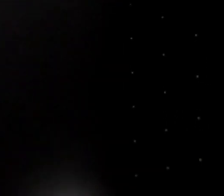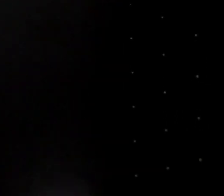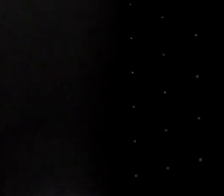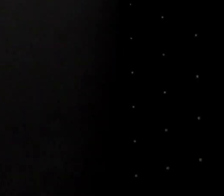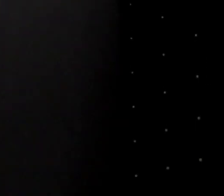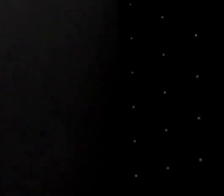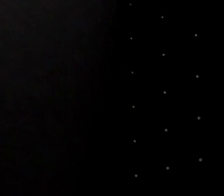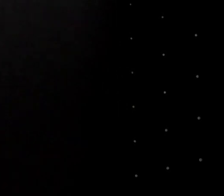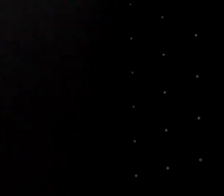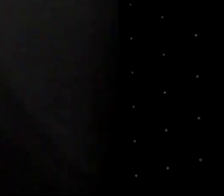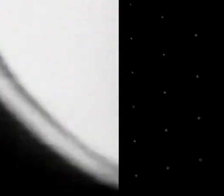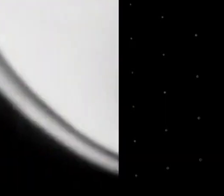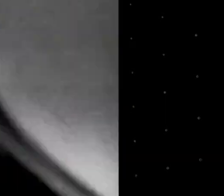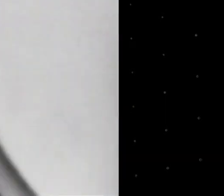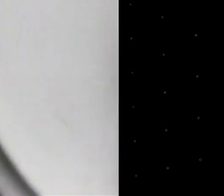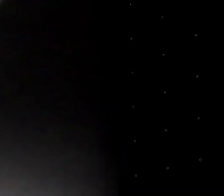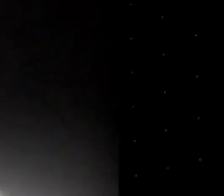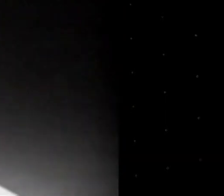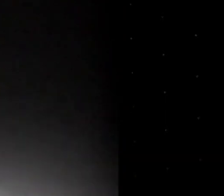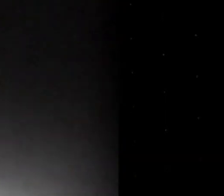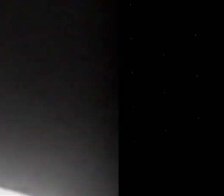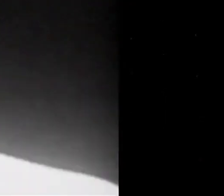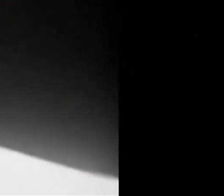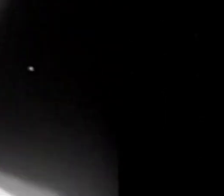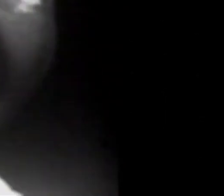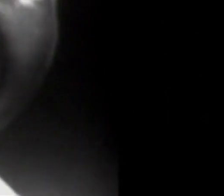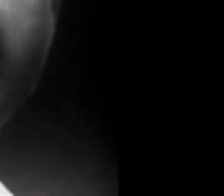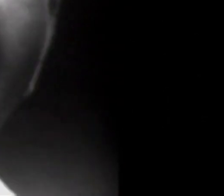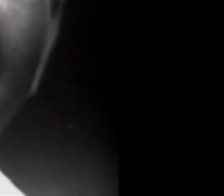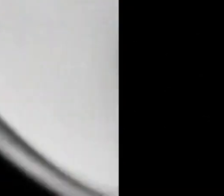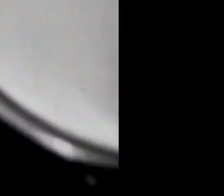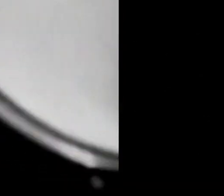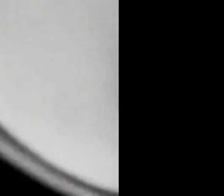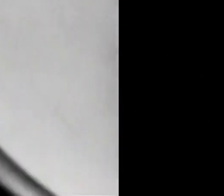a reza é forte, você vai ver